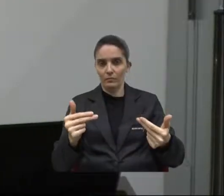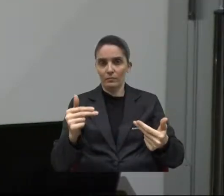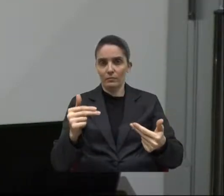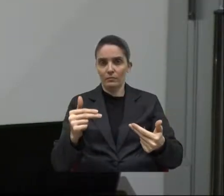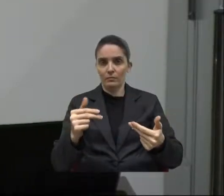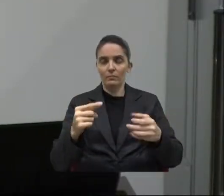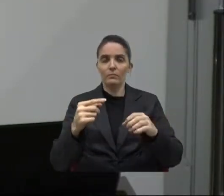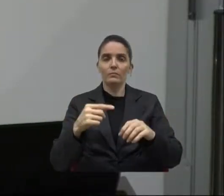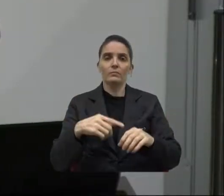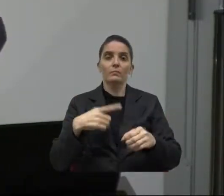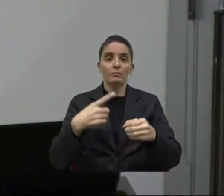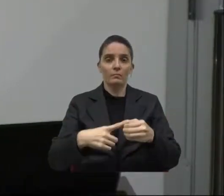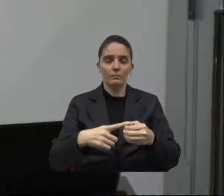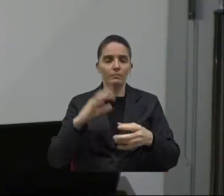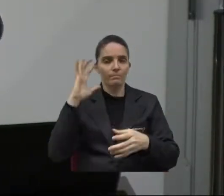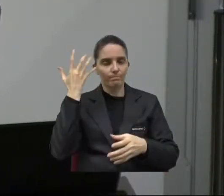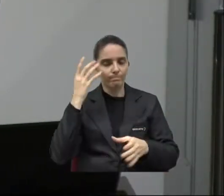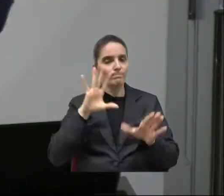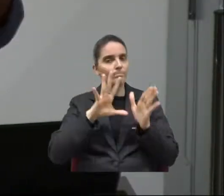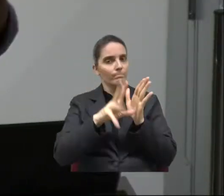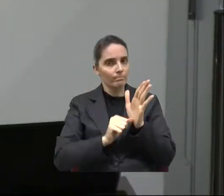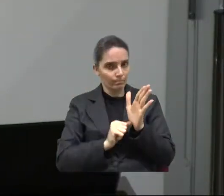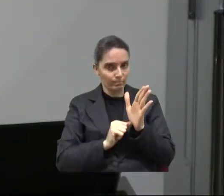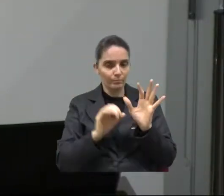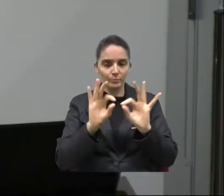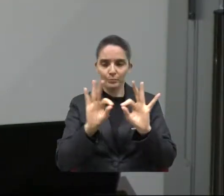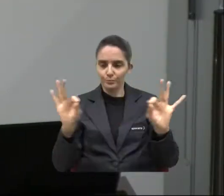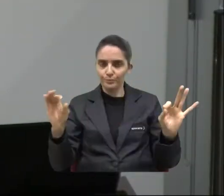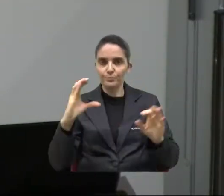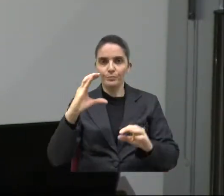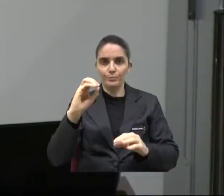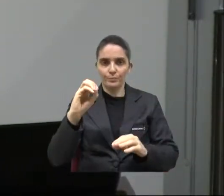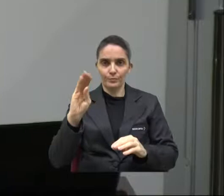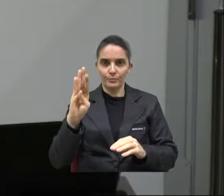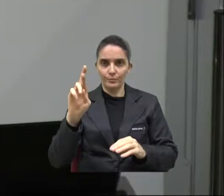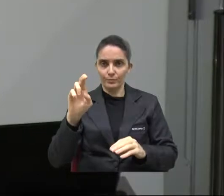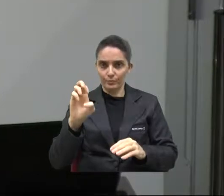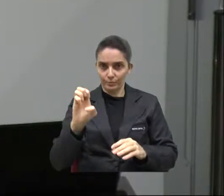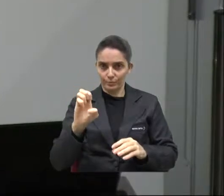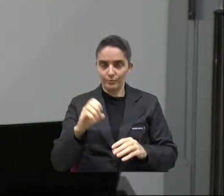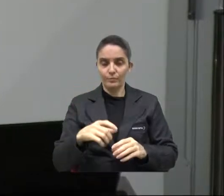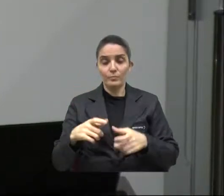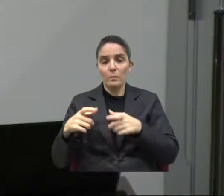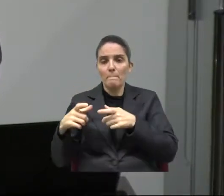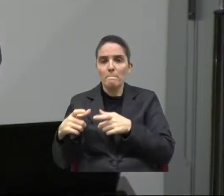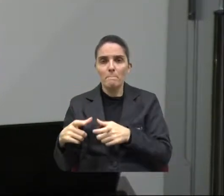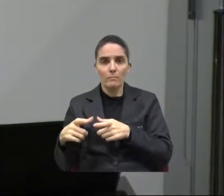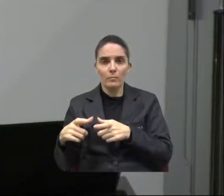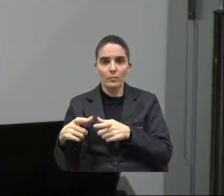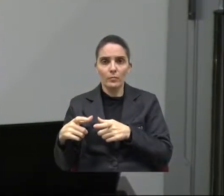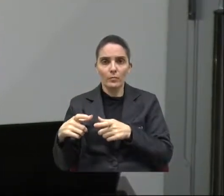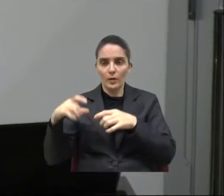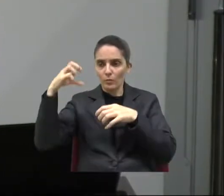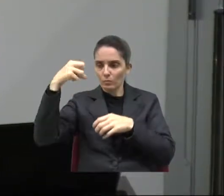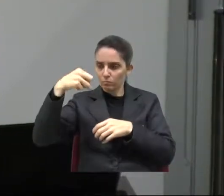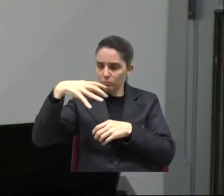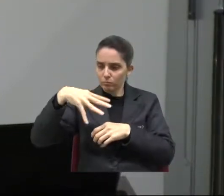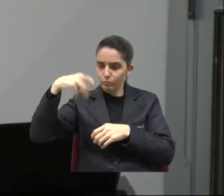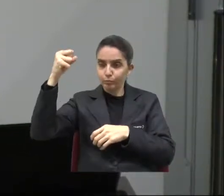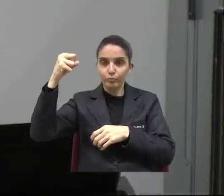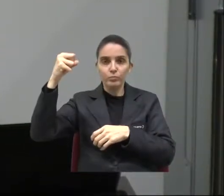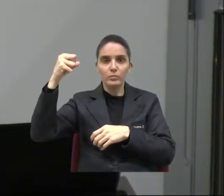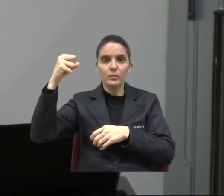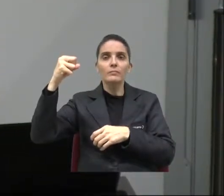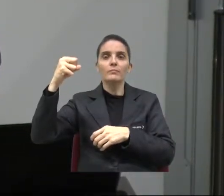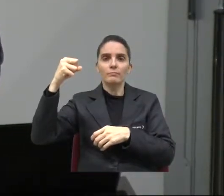sofre situação de furto, principalmente de fio de cobre. Bairros, já aconteceu de bairro ficar sem energia. De dia,